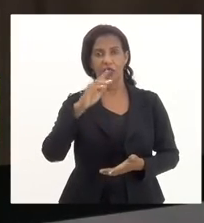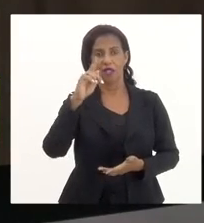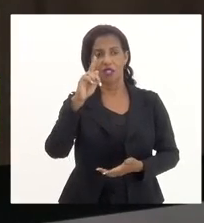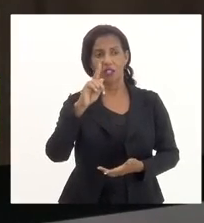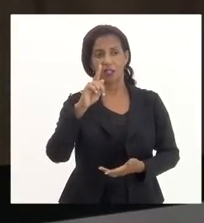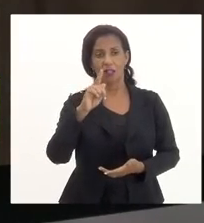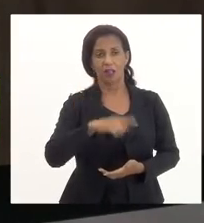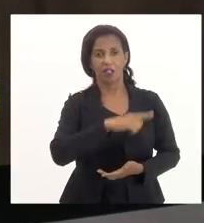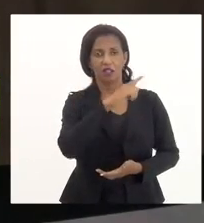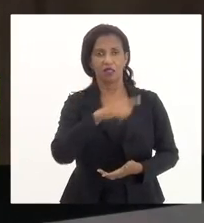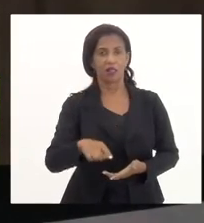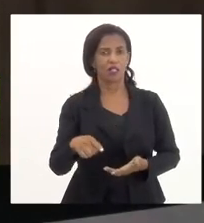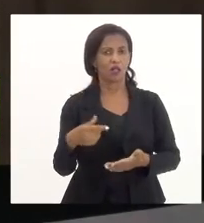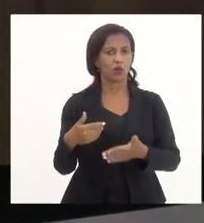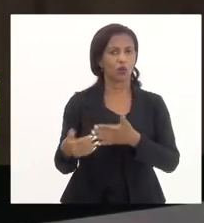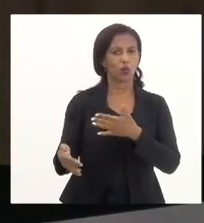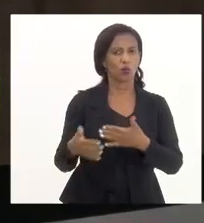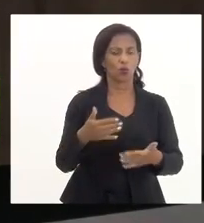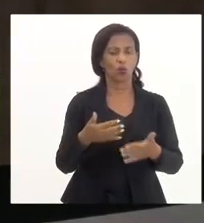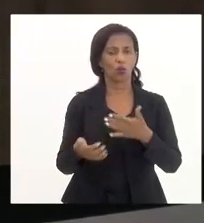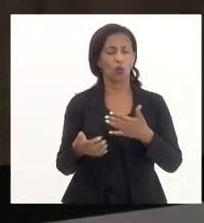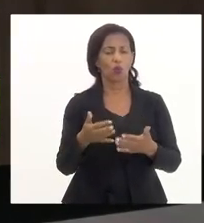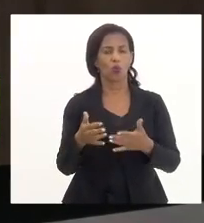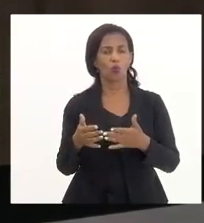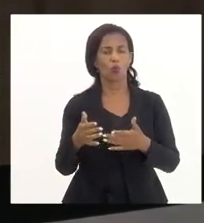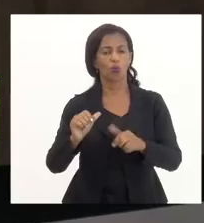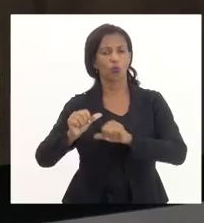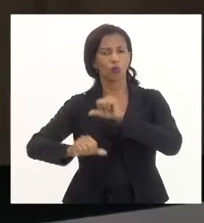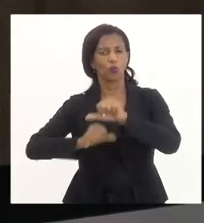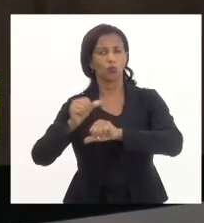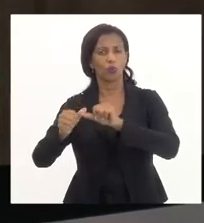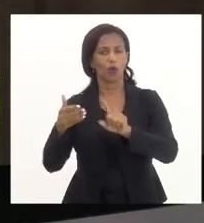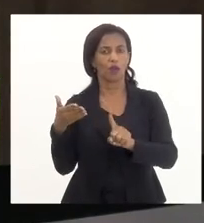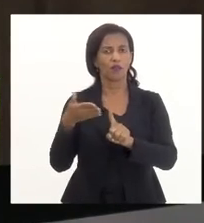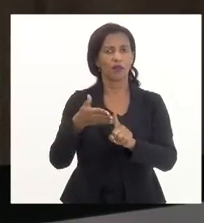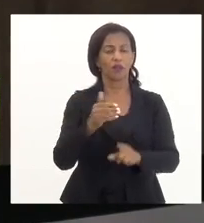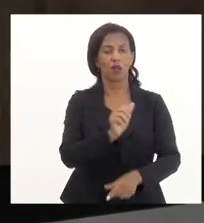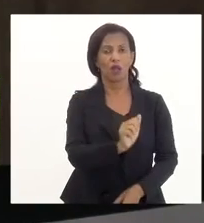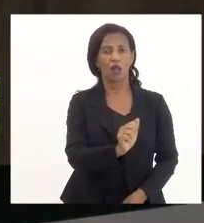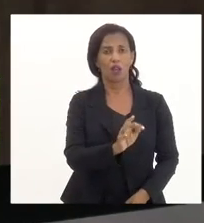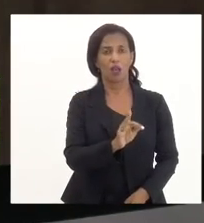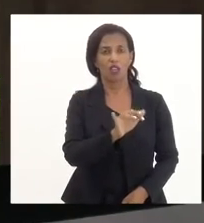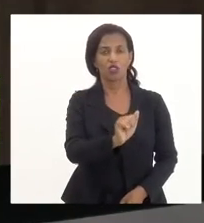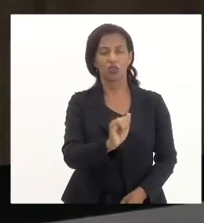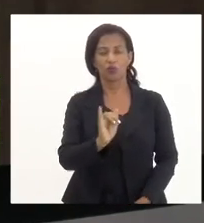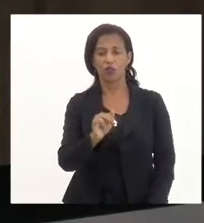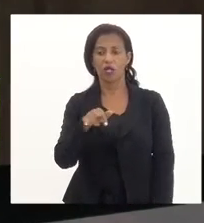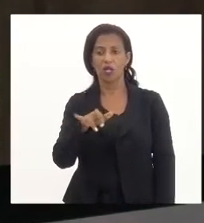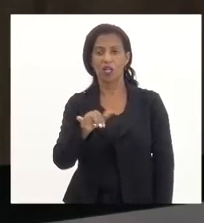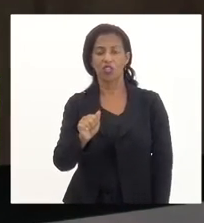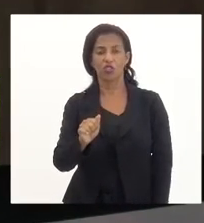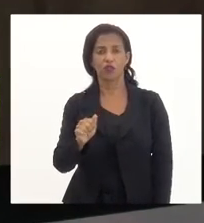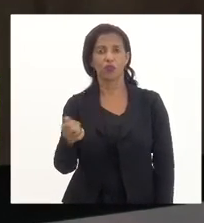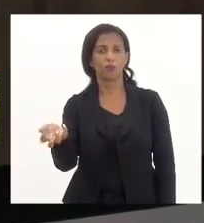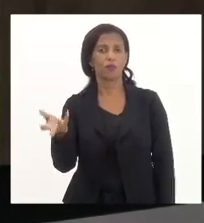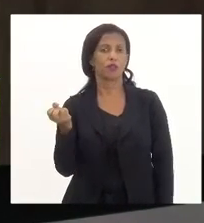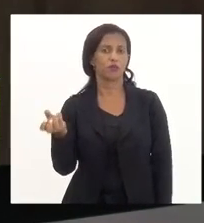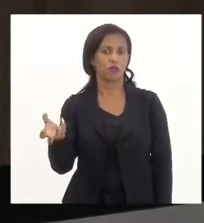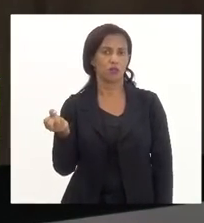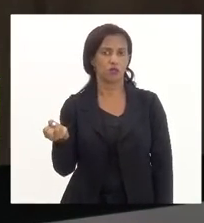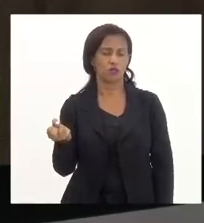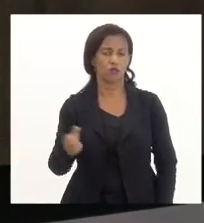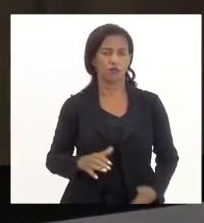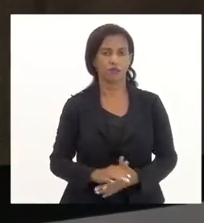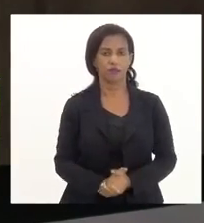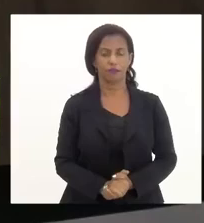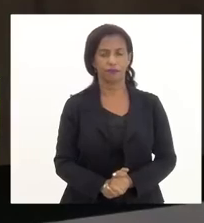qualquer uma geração afetando ativos inativos e pensionistas